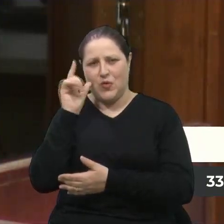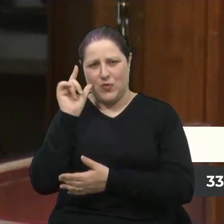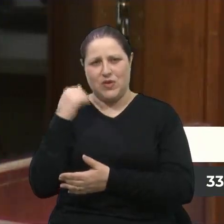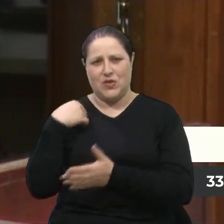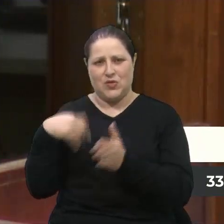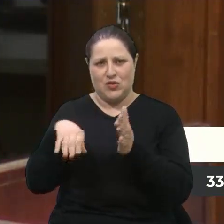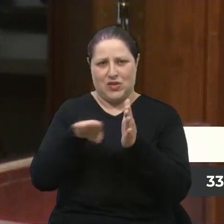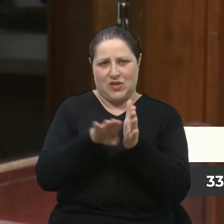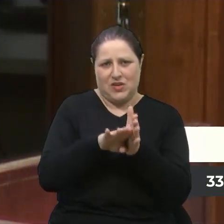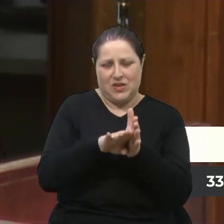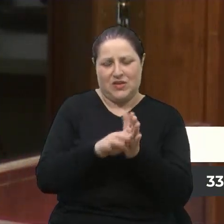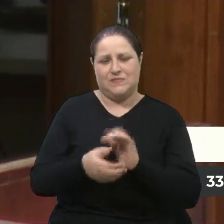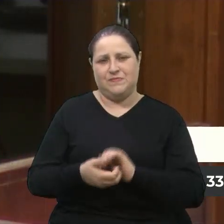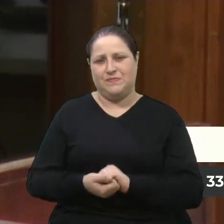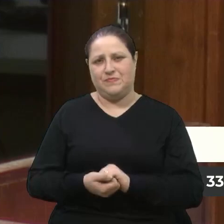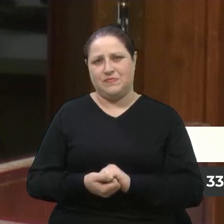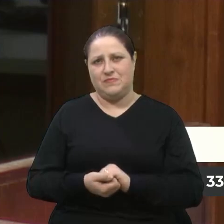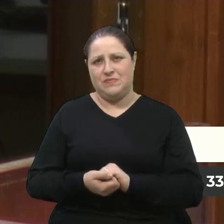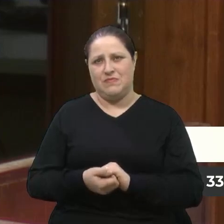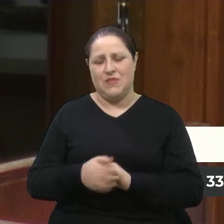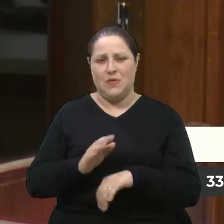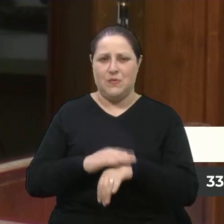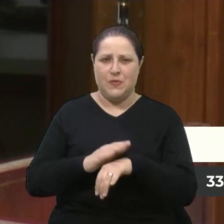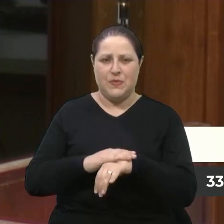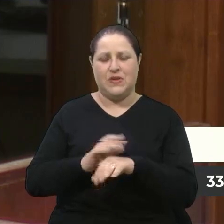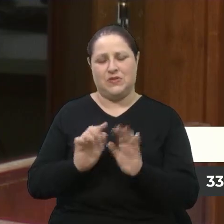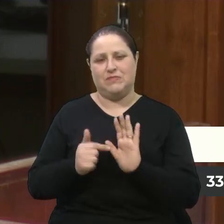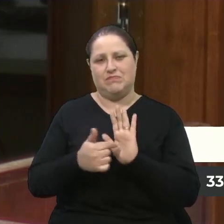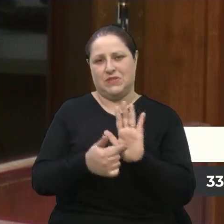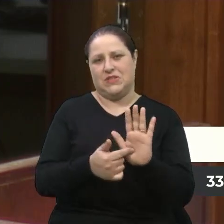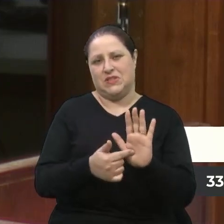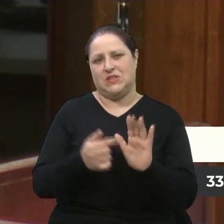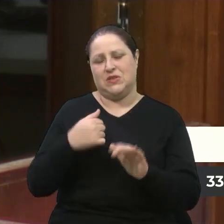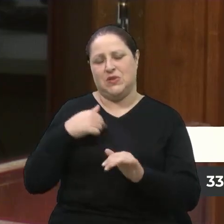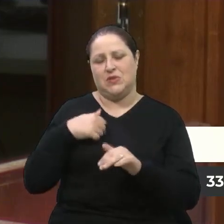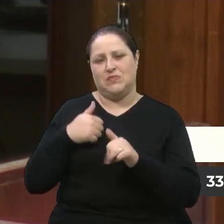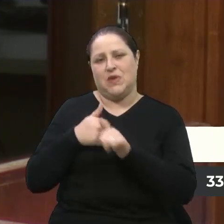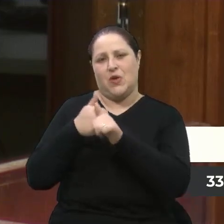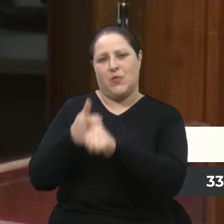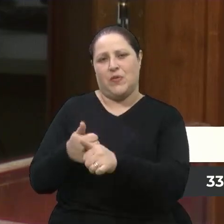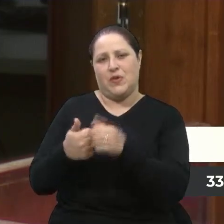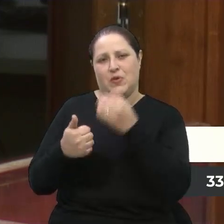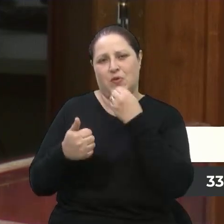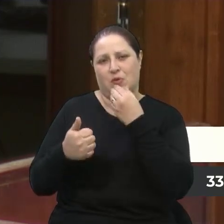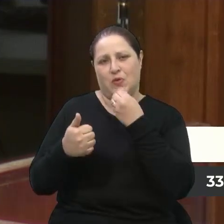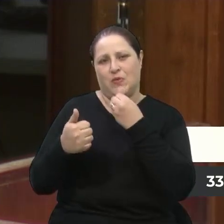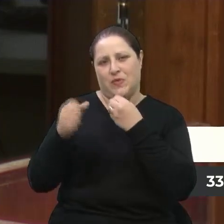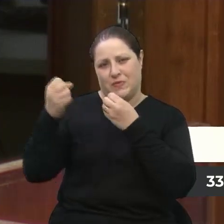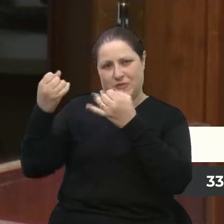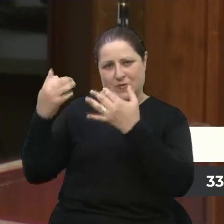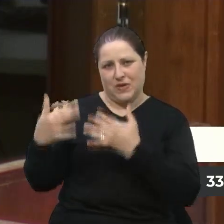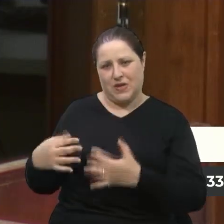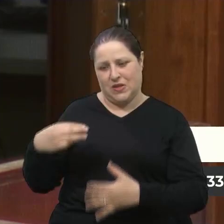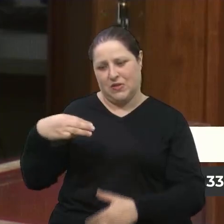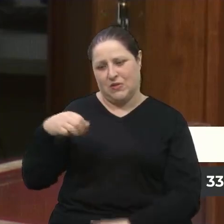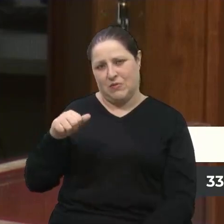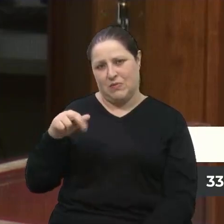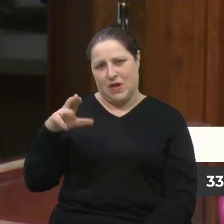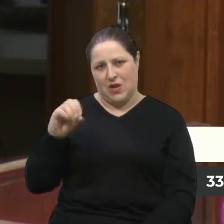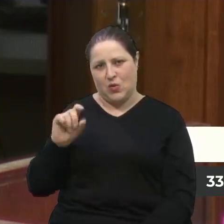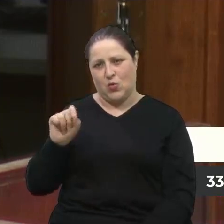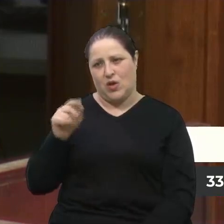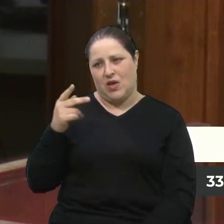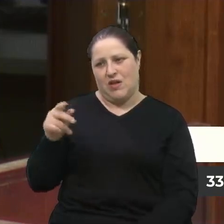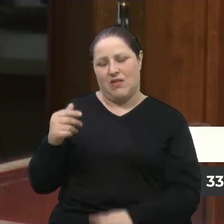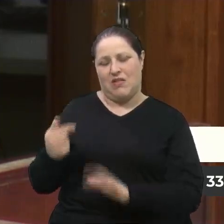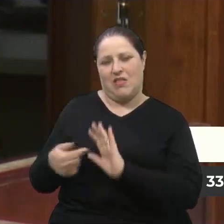cheguei, em algum momento ali na exposição, eu fui acompanhar o Marco Antônio explicando o que ele tinha levado, como é que